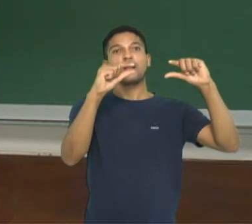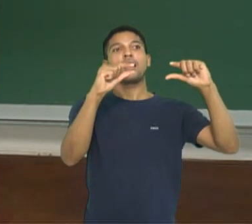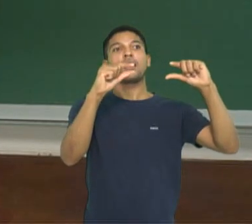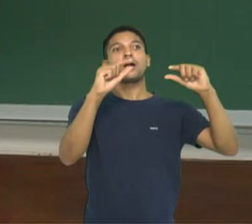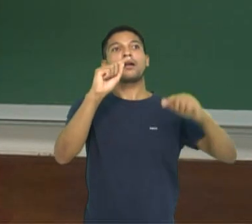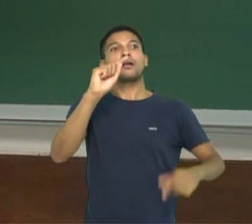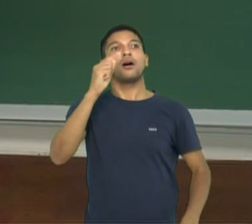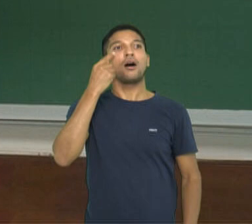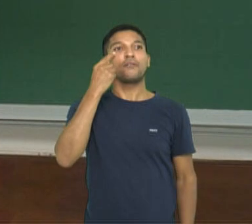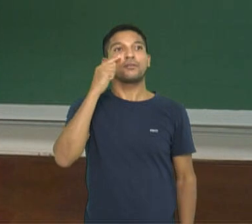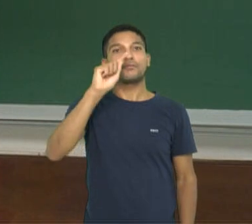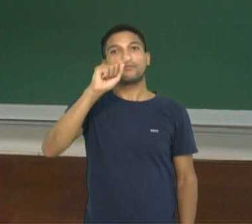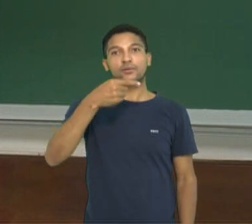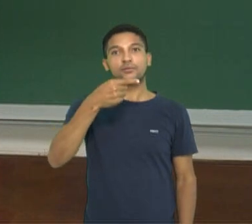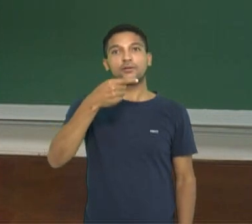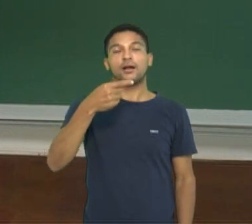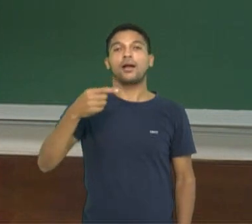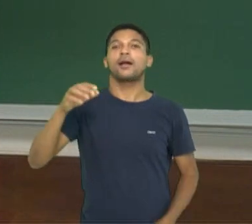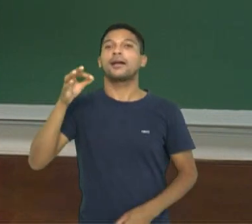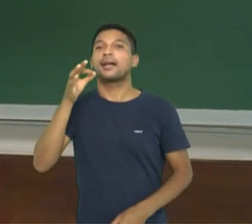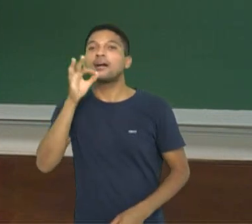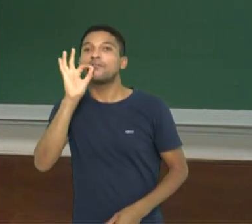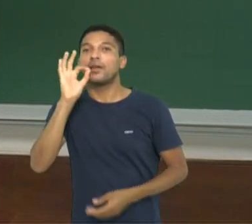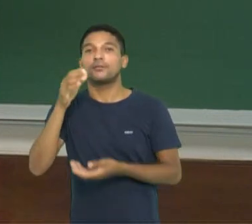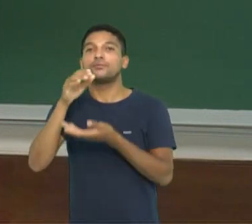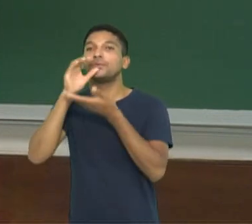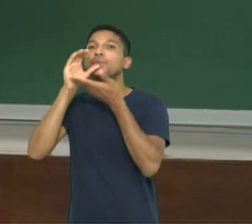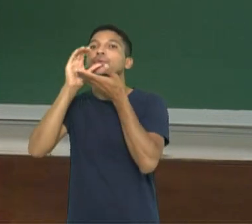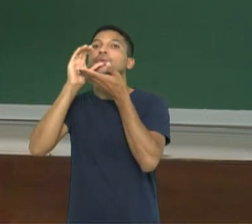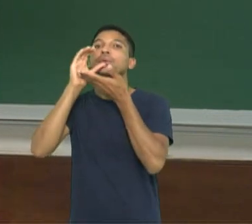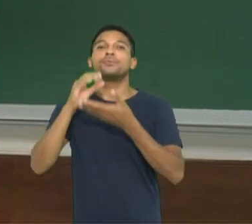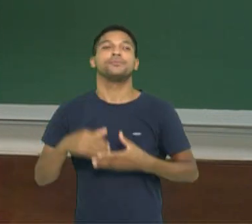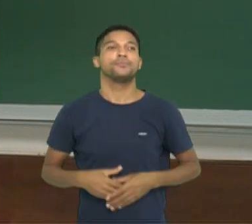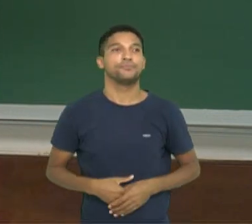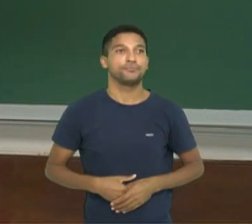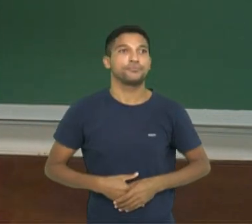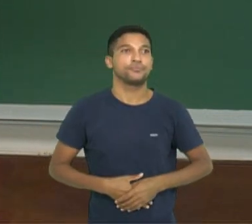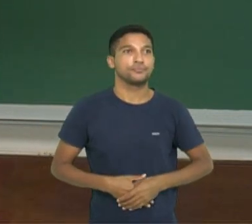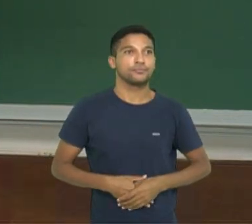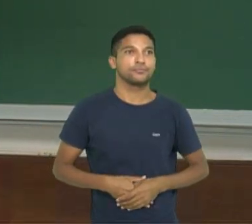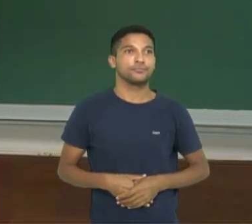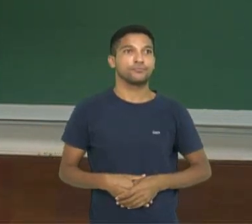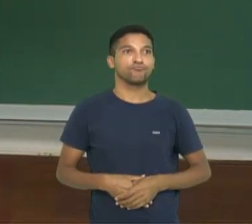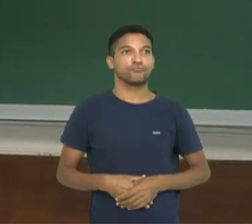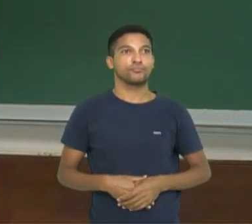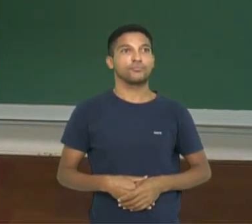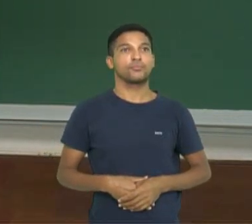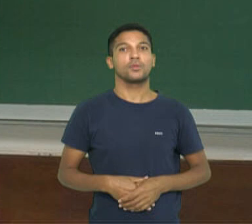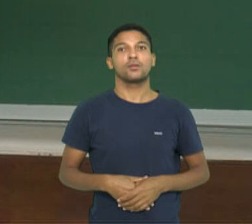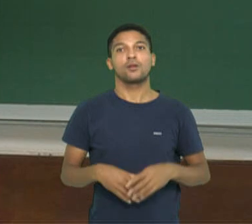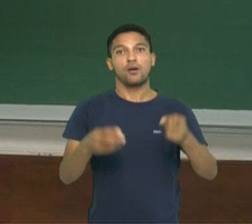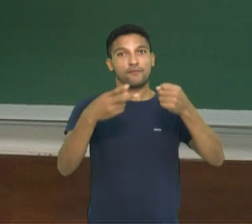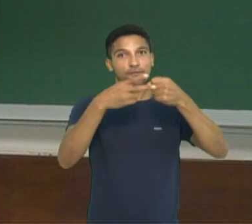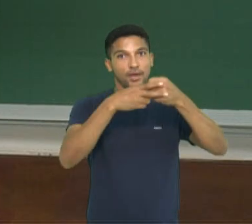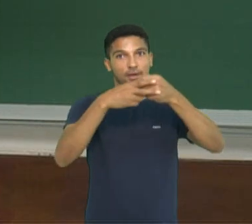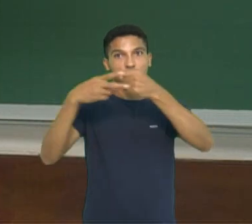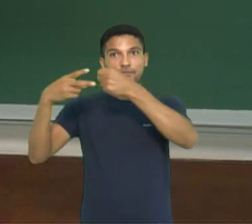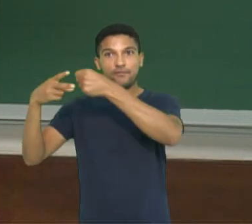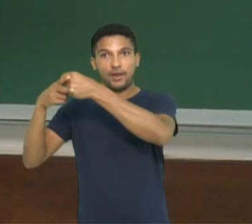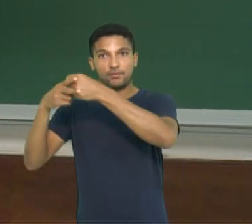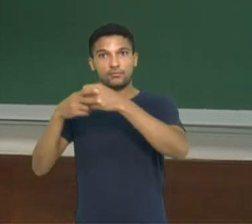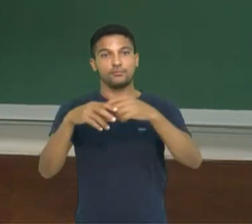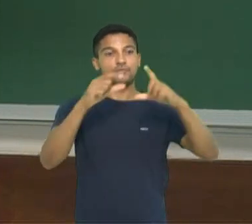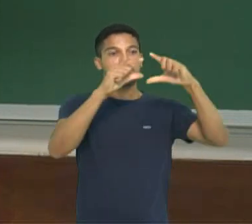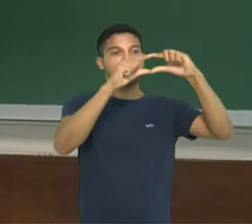que está coordenada? Porque eu tenho dois verbos ali, né? Eu tenho o verbo levantar e o verbo tomar. Então, tem um período composto aqui por